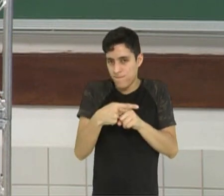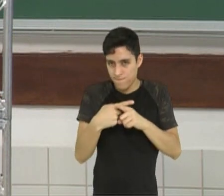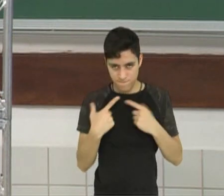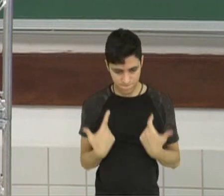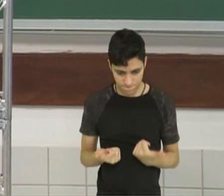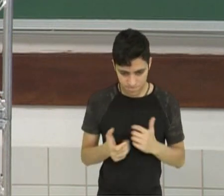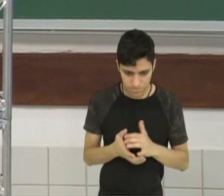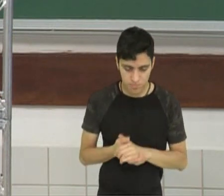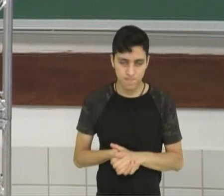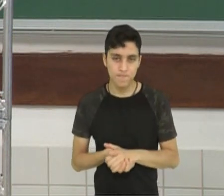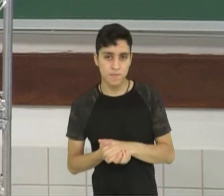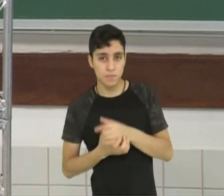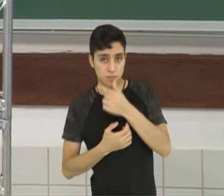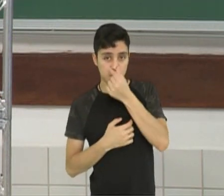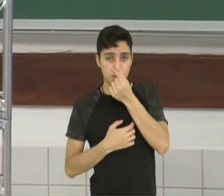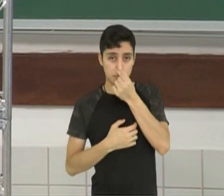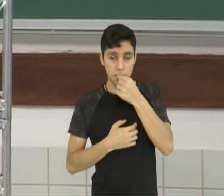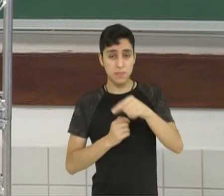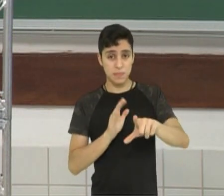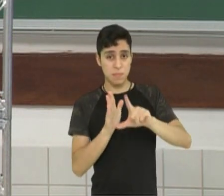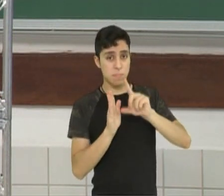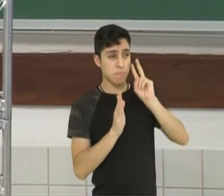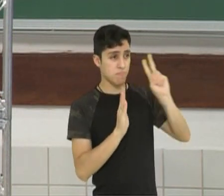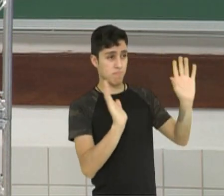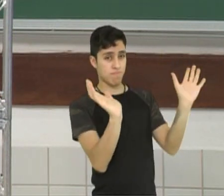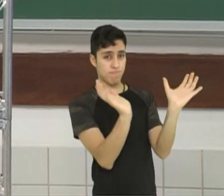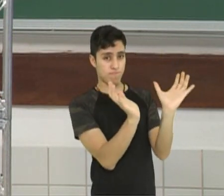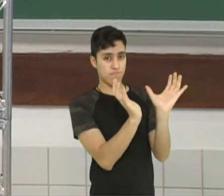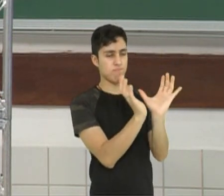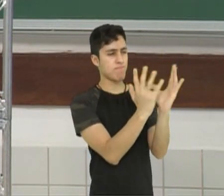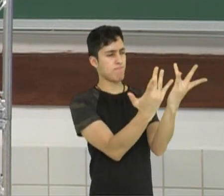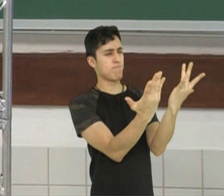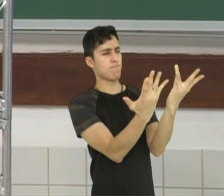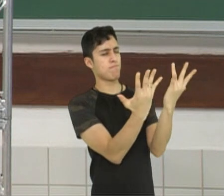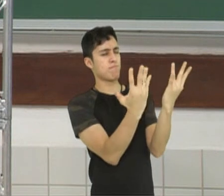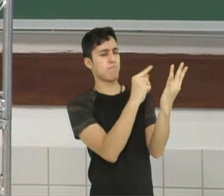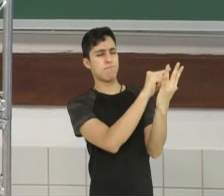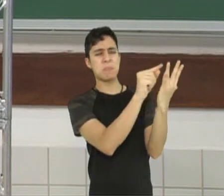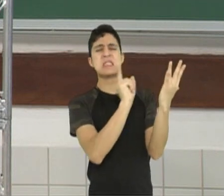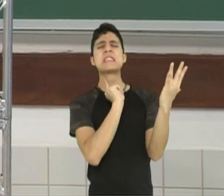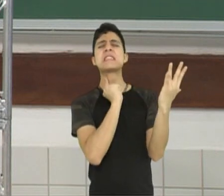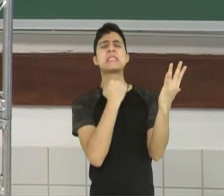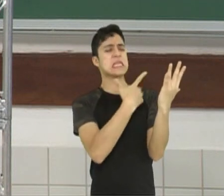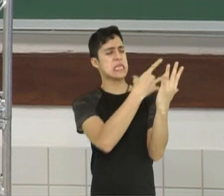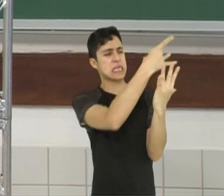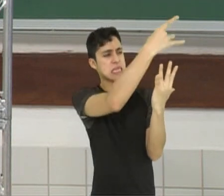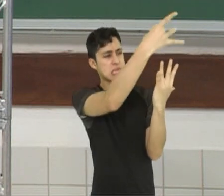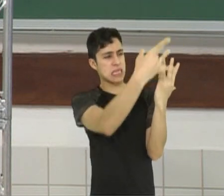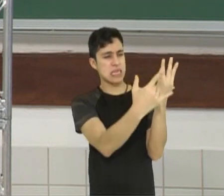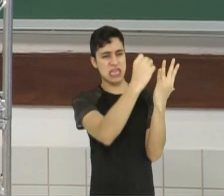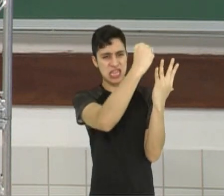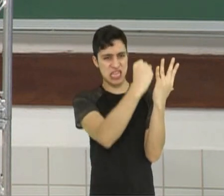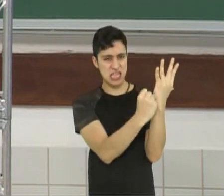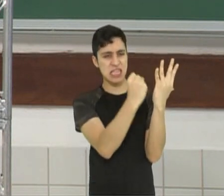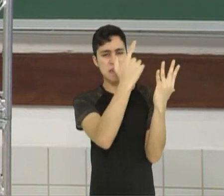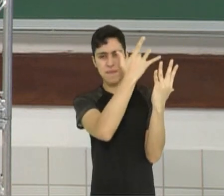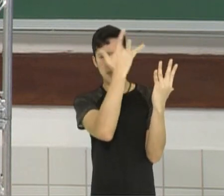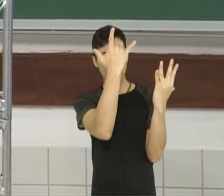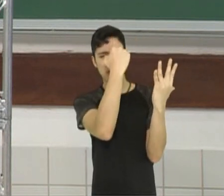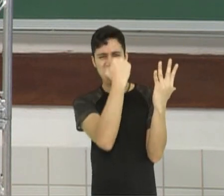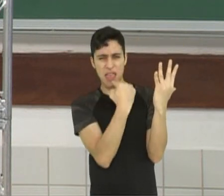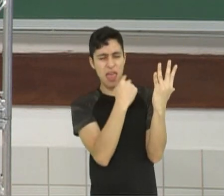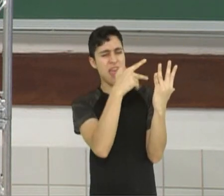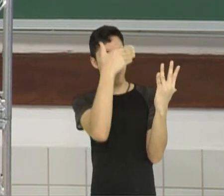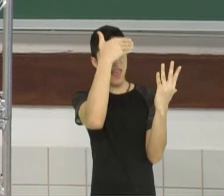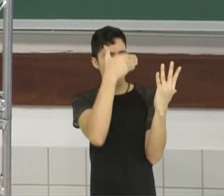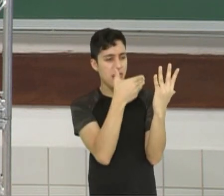né? A gente viu o grupo, né, Desvio Coletivo com a obra, né, os cegos, né, as pessoas